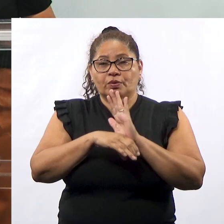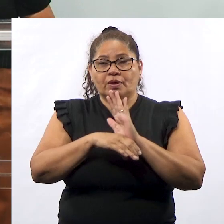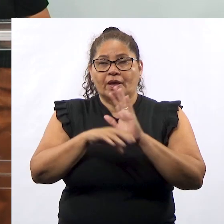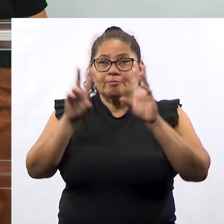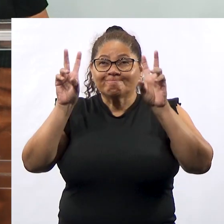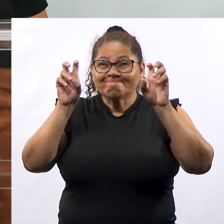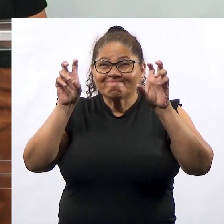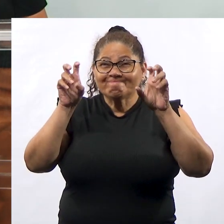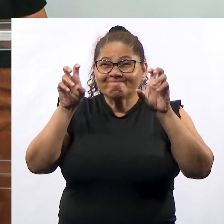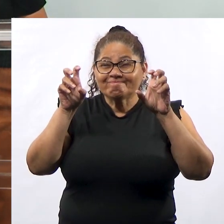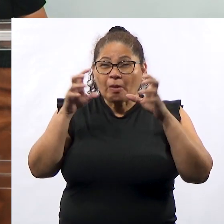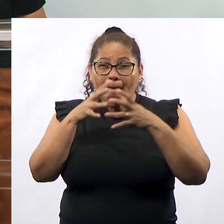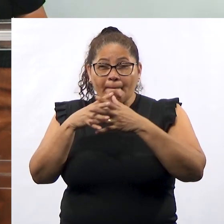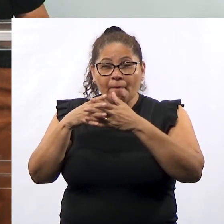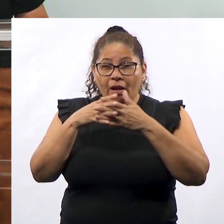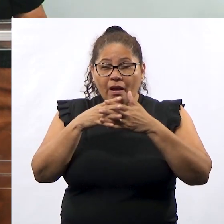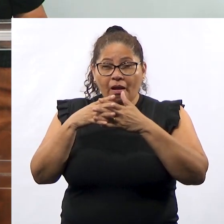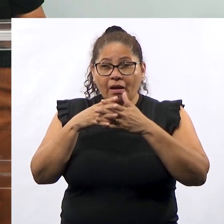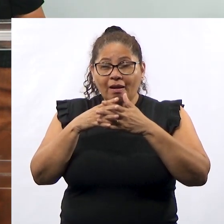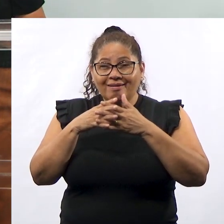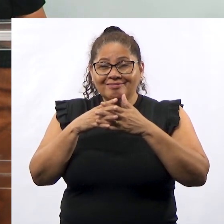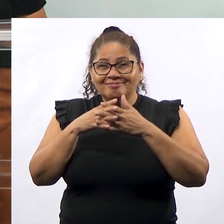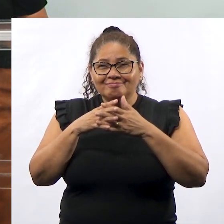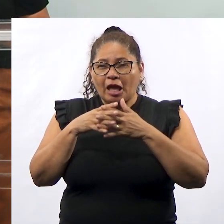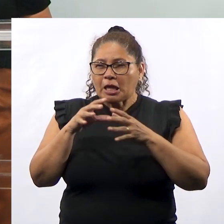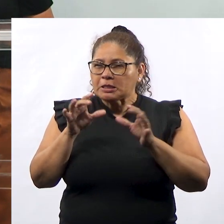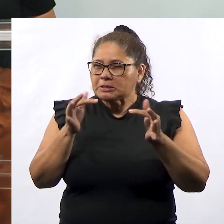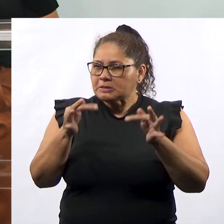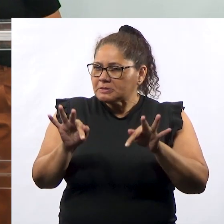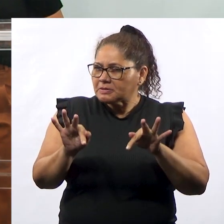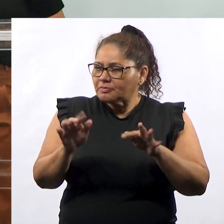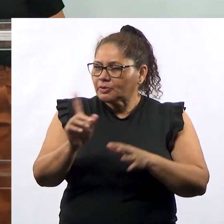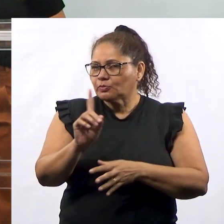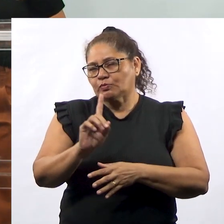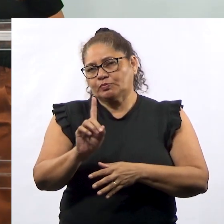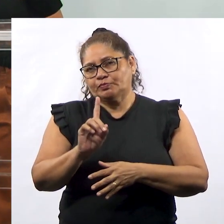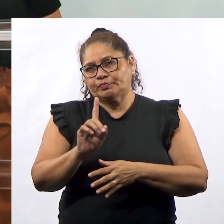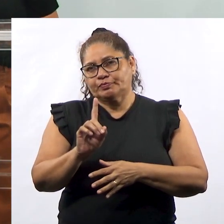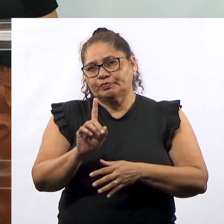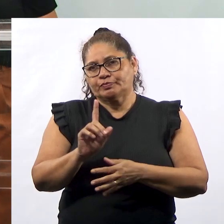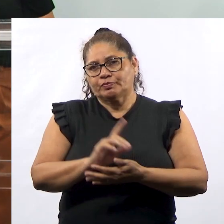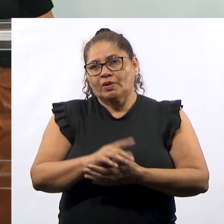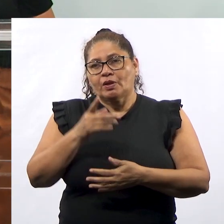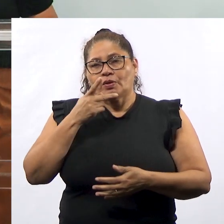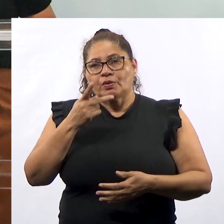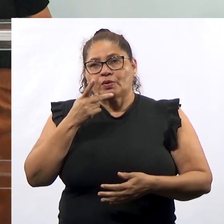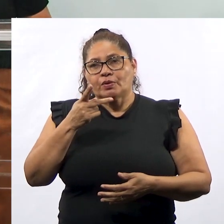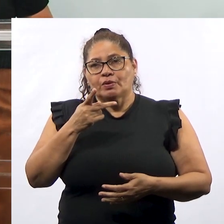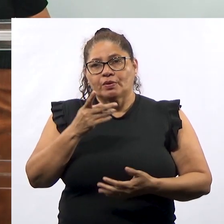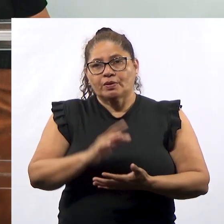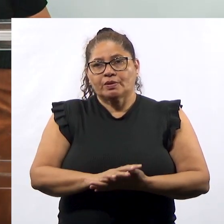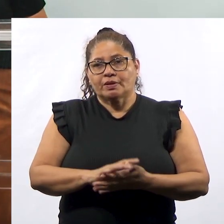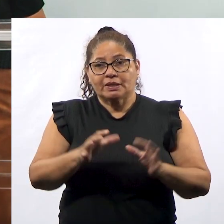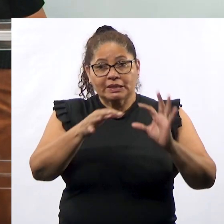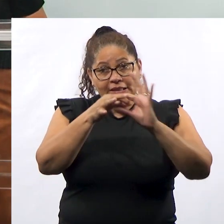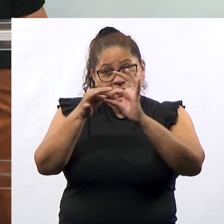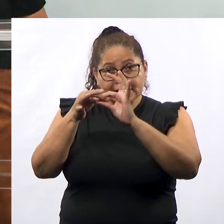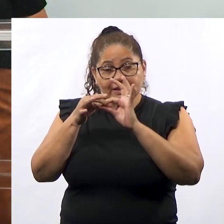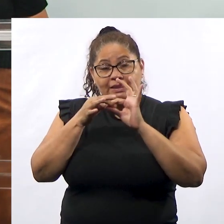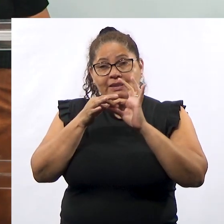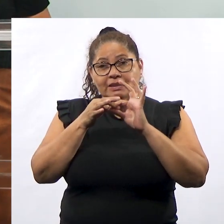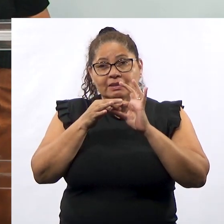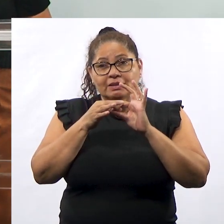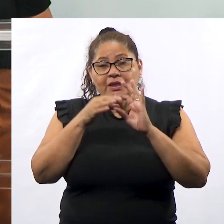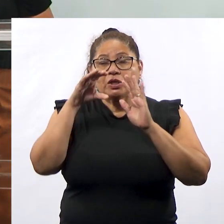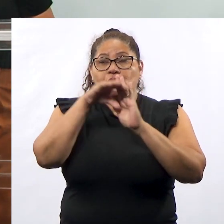bastante complexo. Não é de simples definição. Muito menos quando a gente fala das interconexões